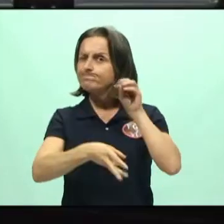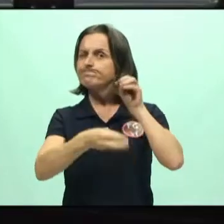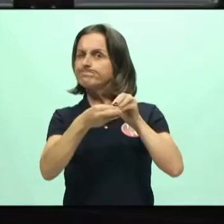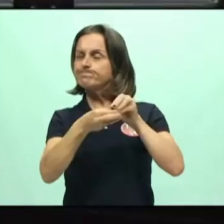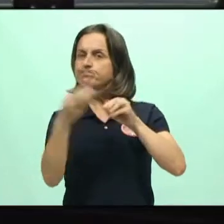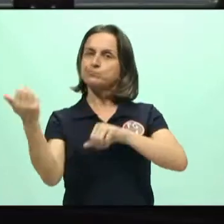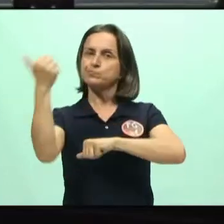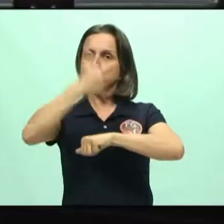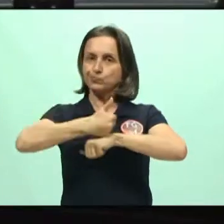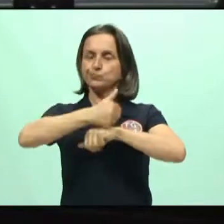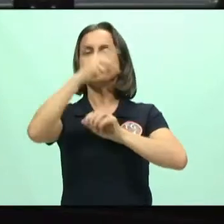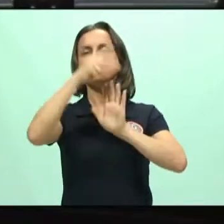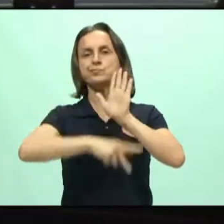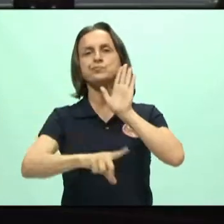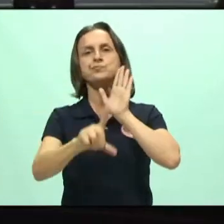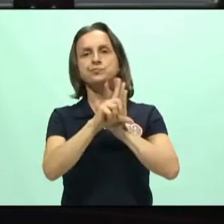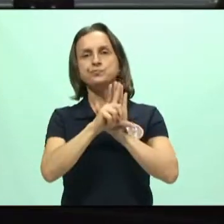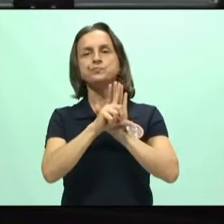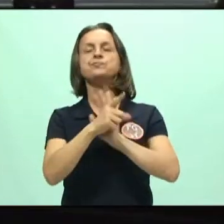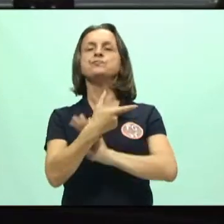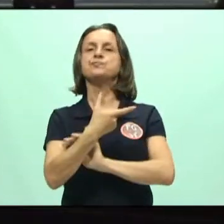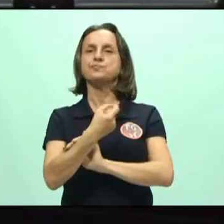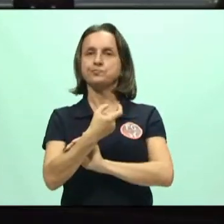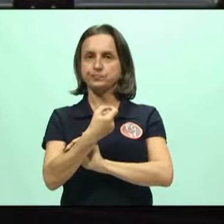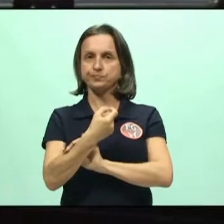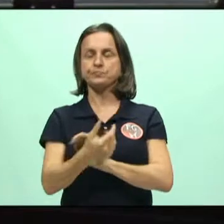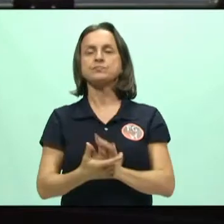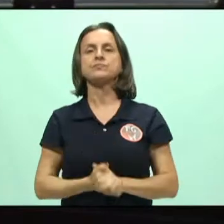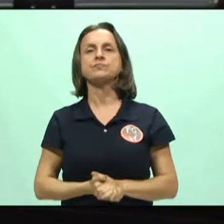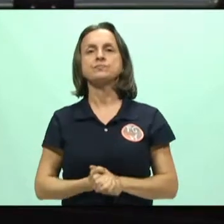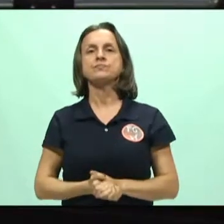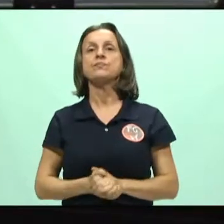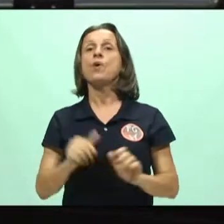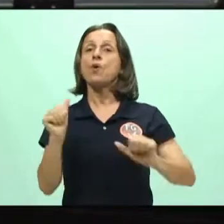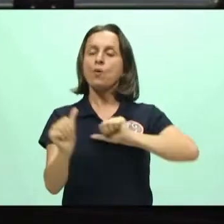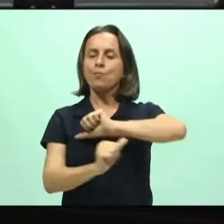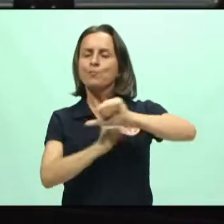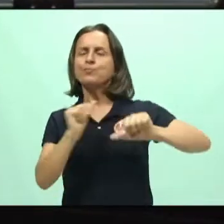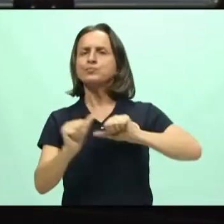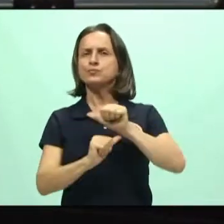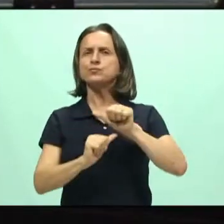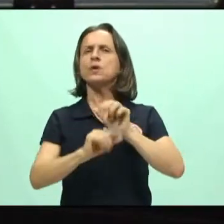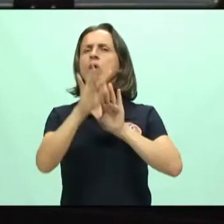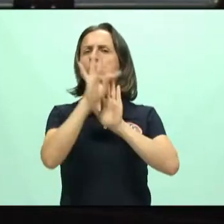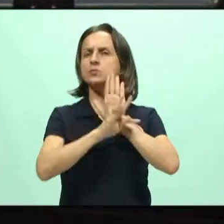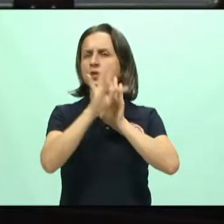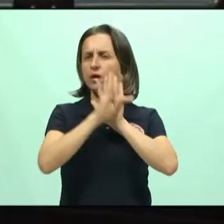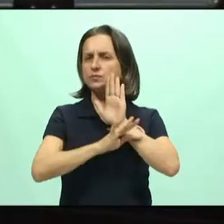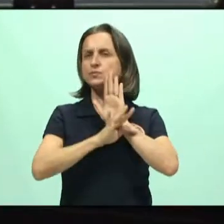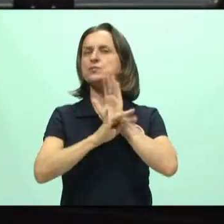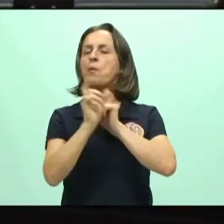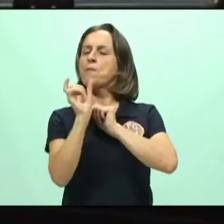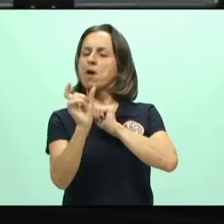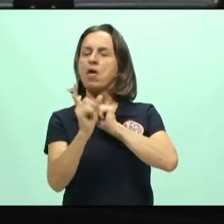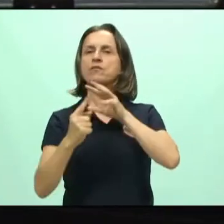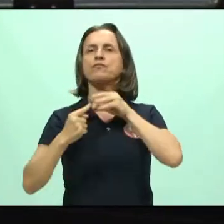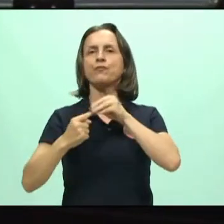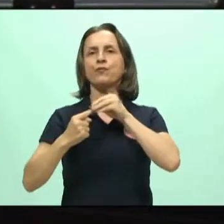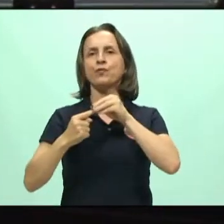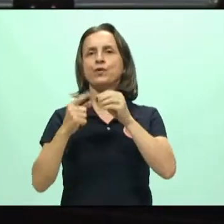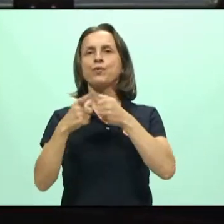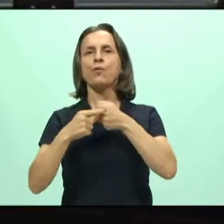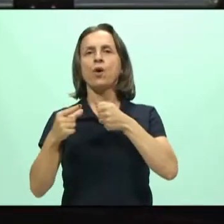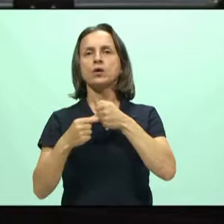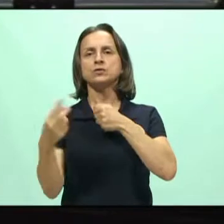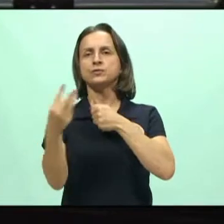subjetiva um ao projeto Ler ordenar 200 que altera a redação do parágrafo único do artigo 3º do projeto